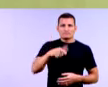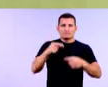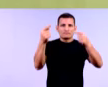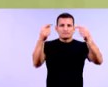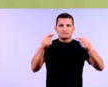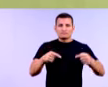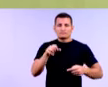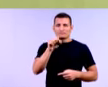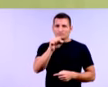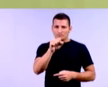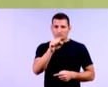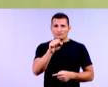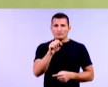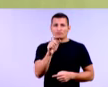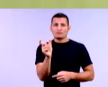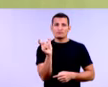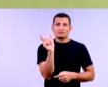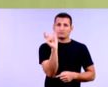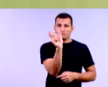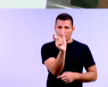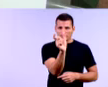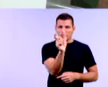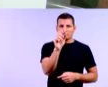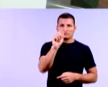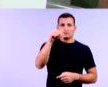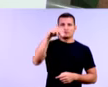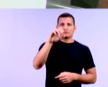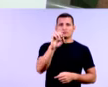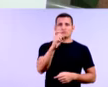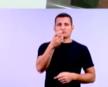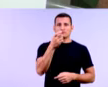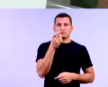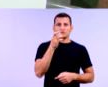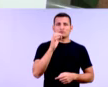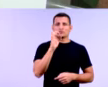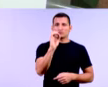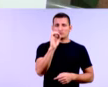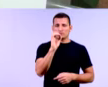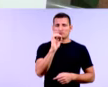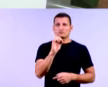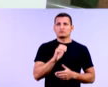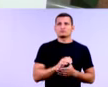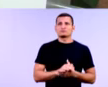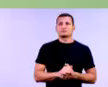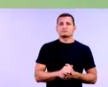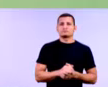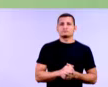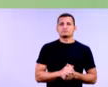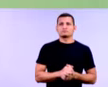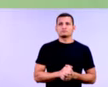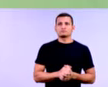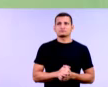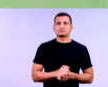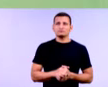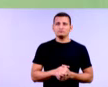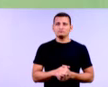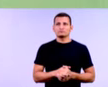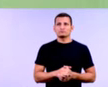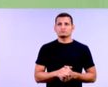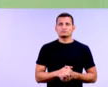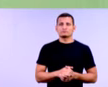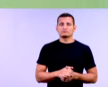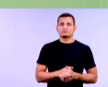o emprego da palavra anexo. Ah, tá. Olha, o anexo, quando nós colocarmos